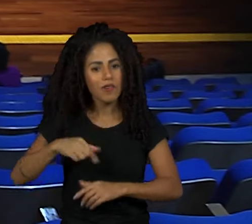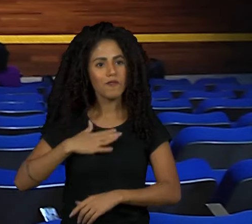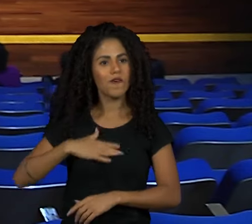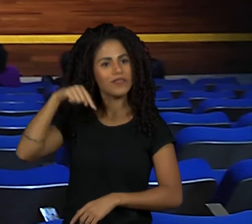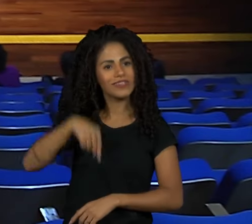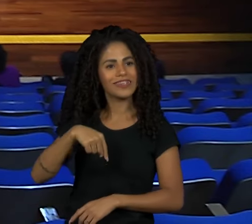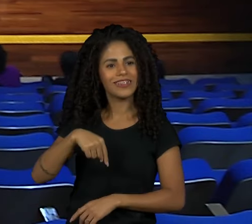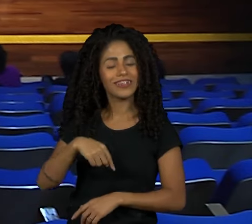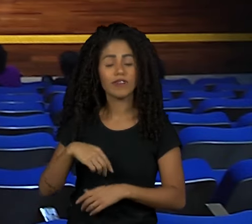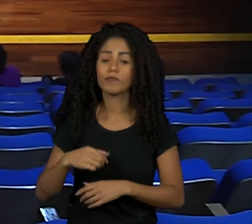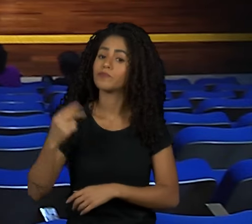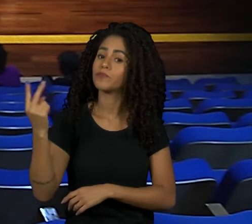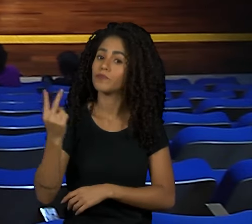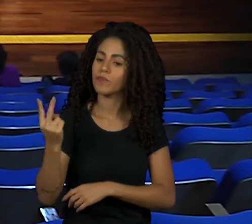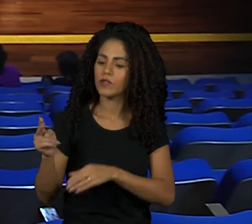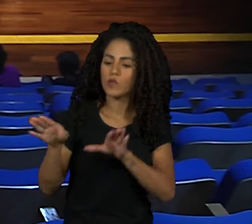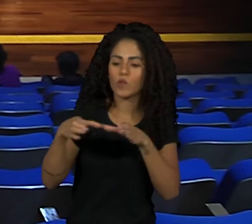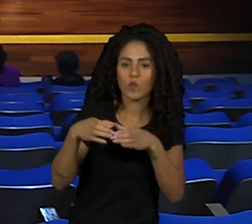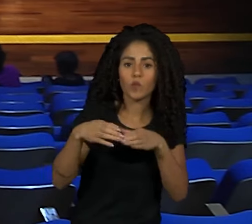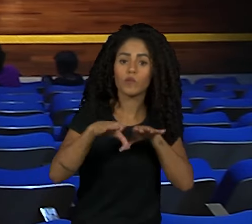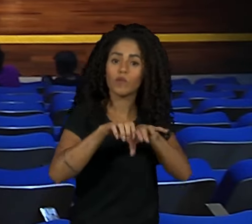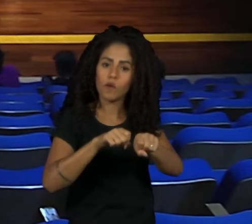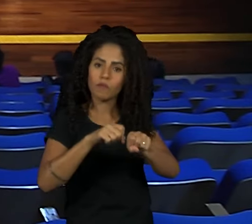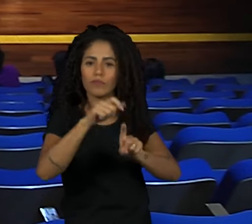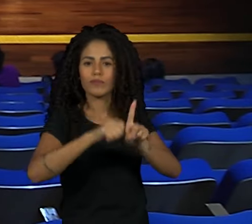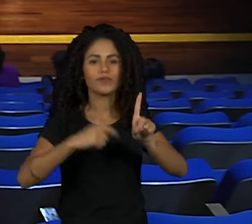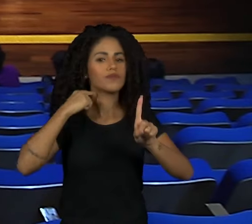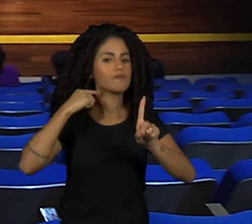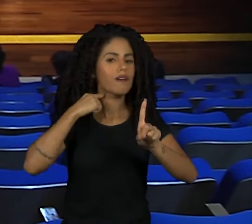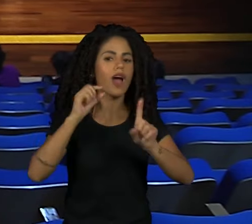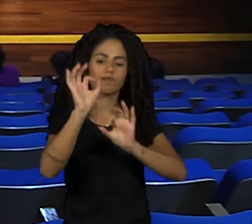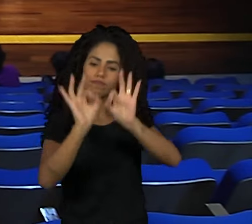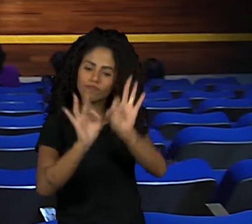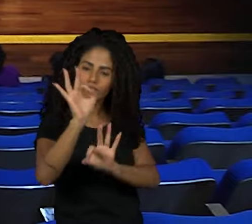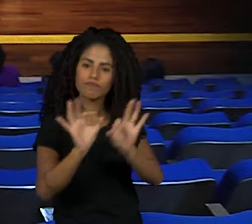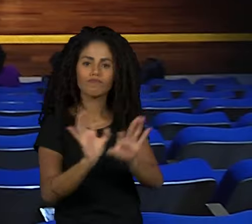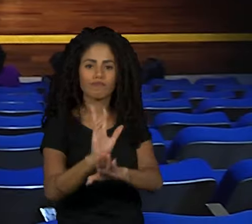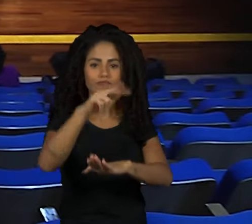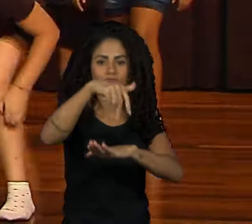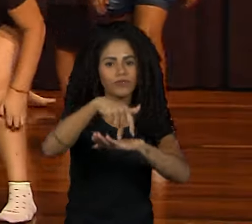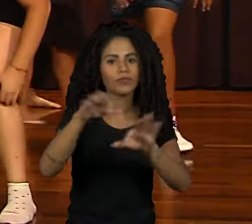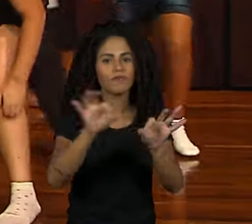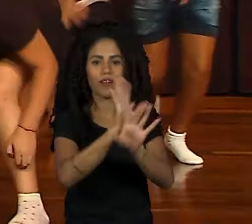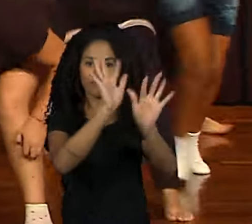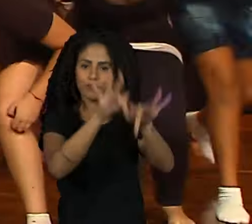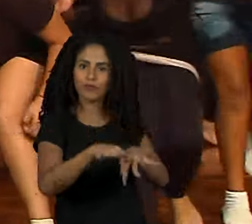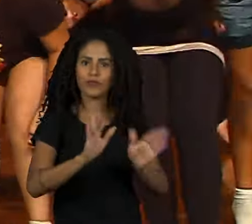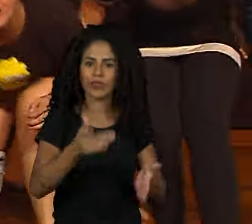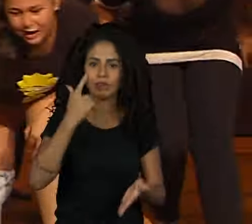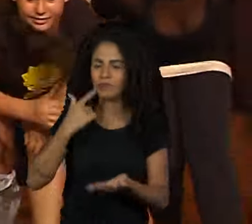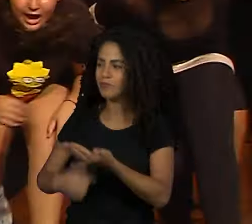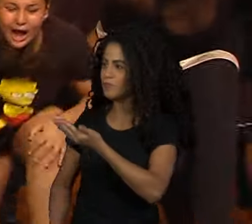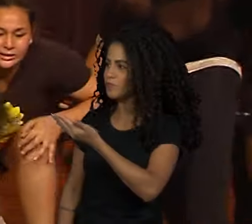A segunda turma do curso se forma em maio e prepara um espetáculo de encerramento.